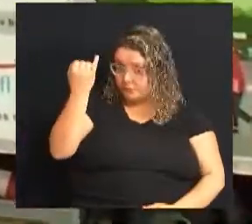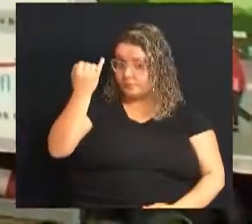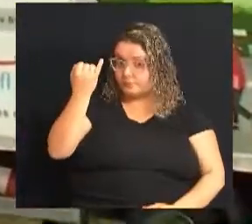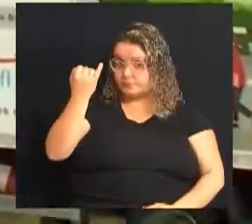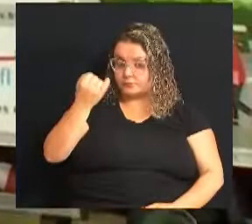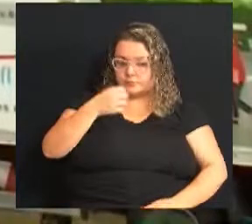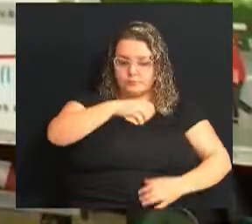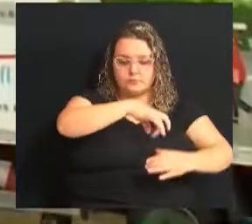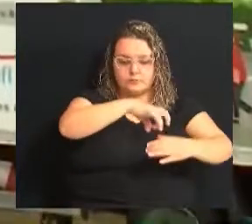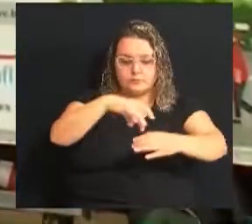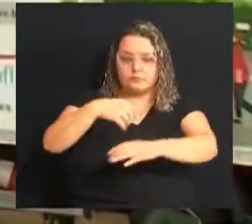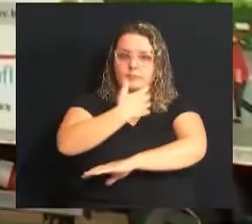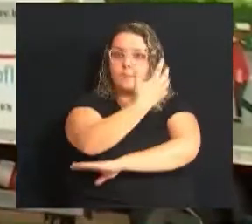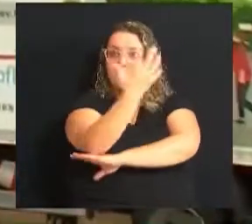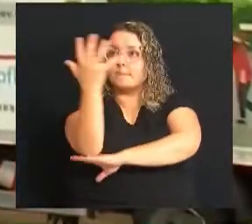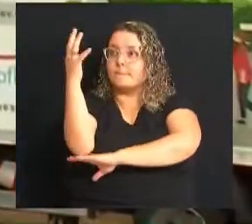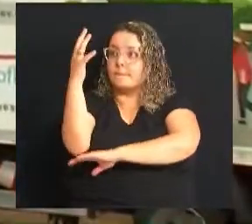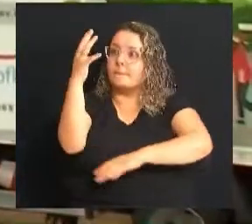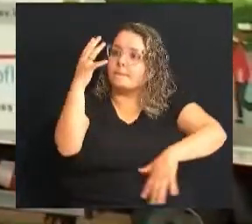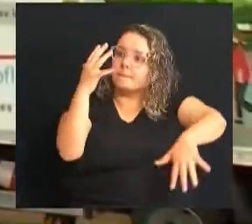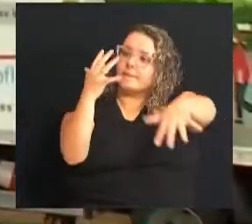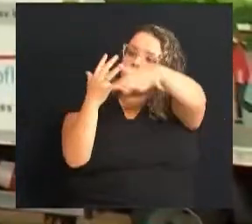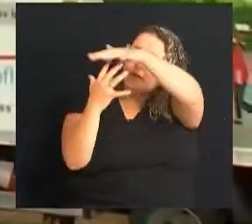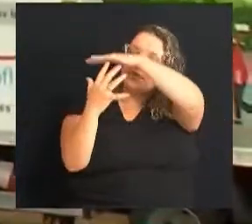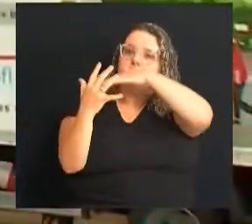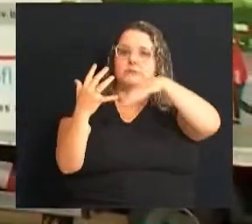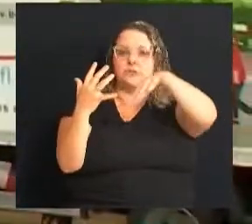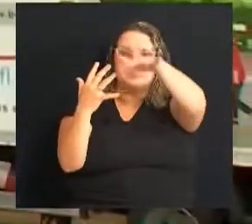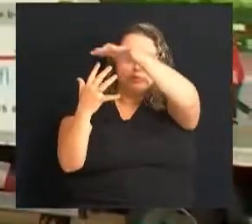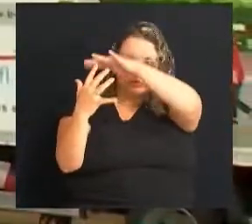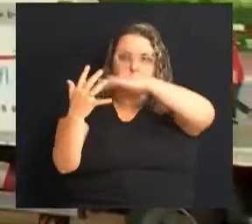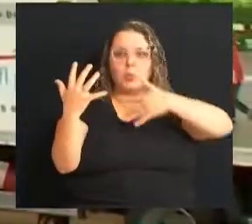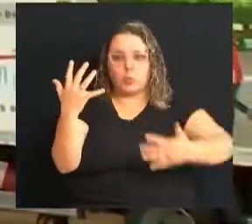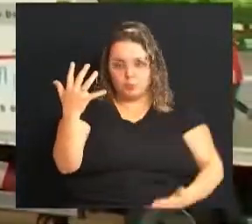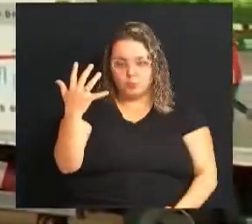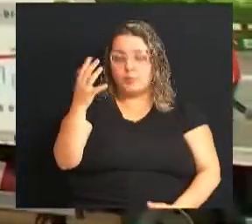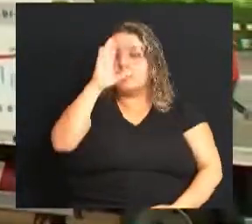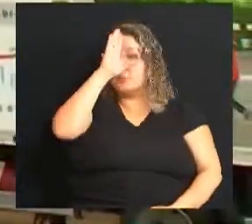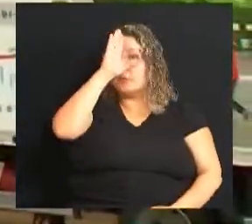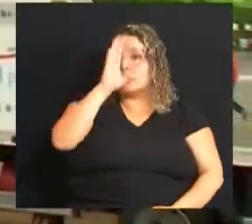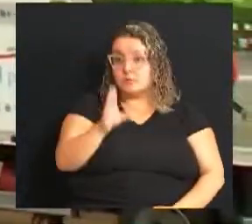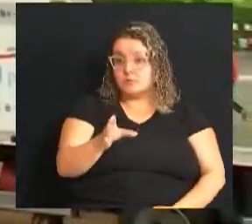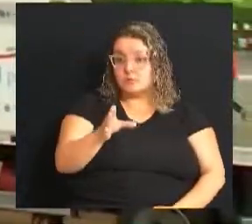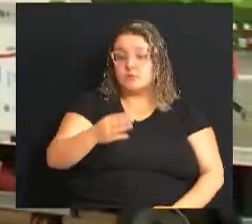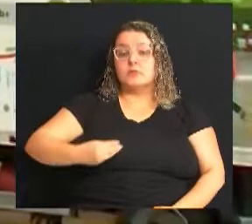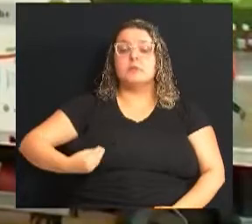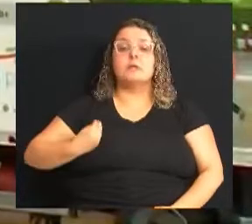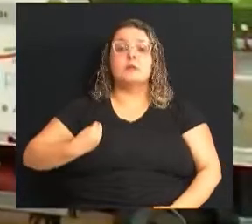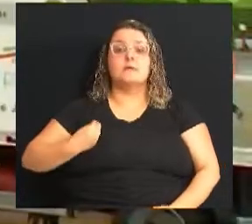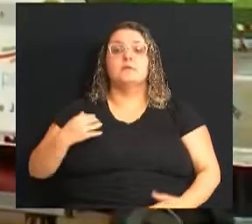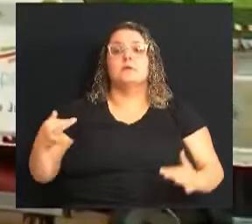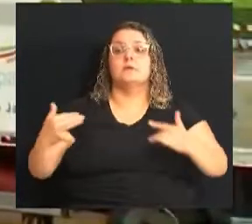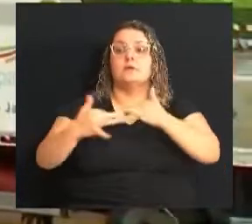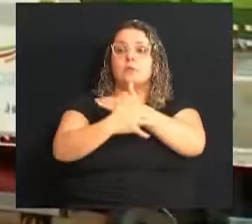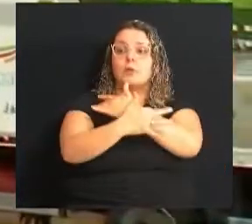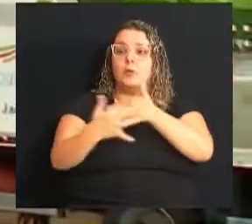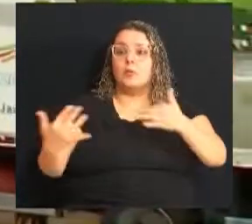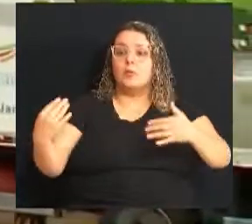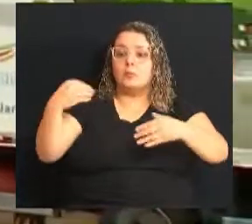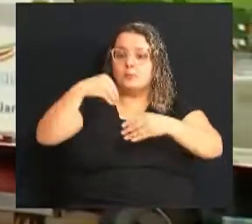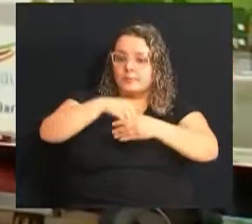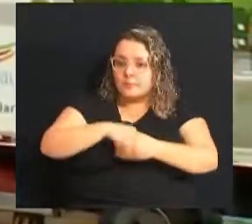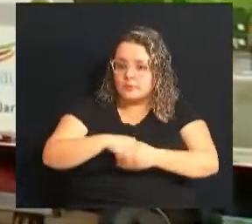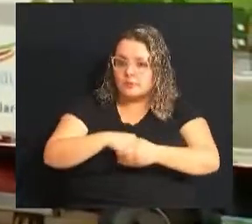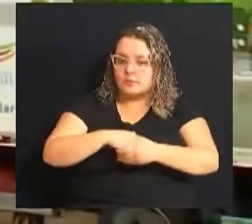vegetação superior, que são as árvores, principalmente na vida urbana. A árvore